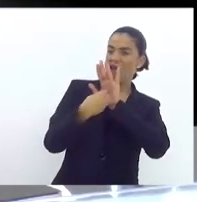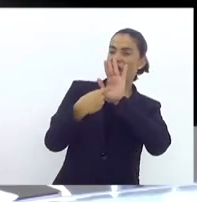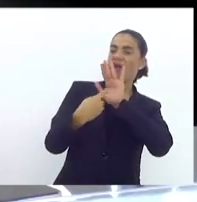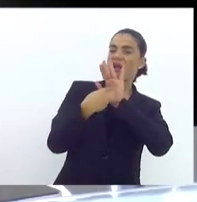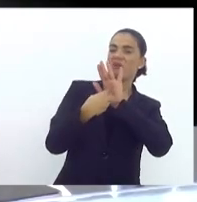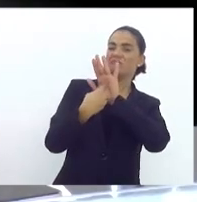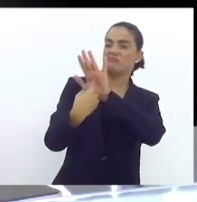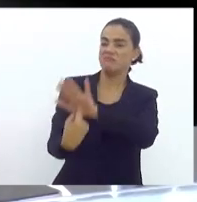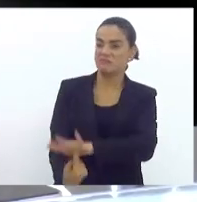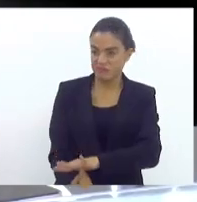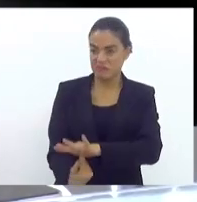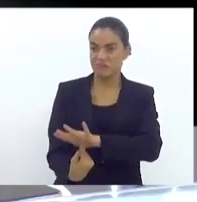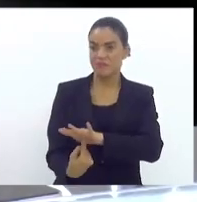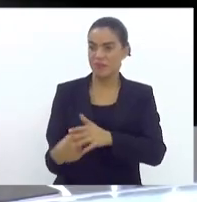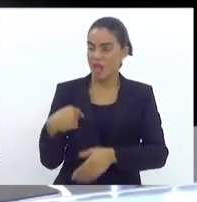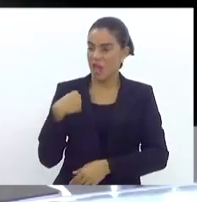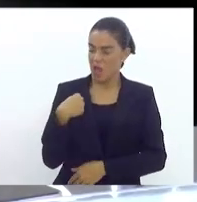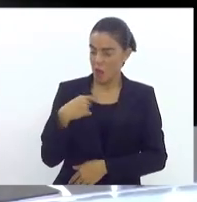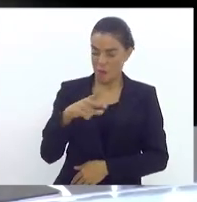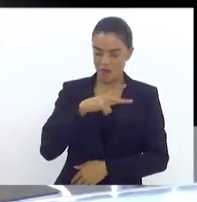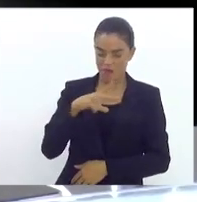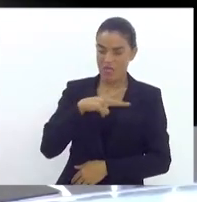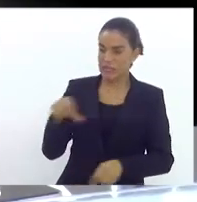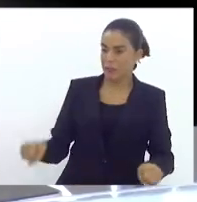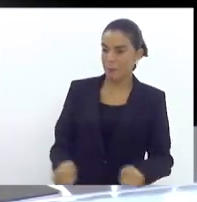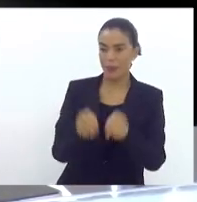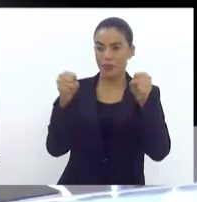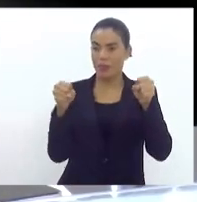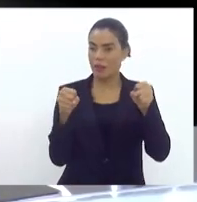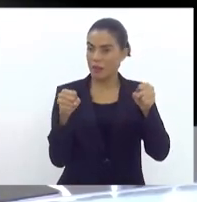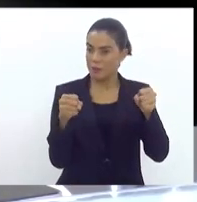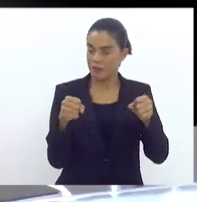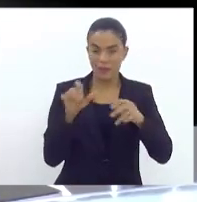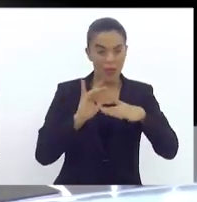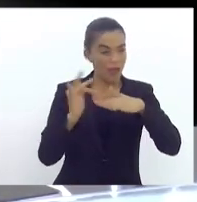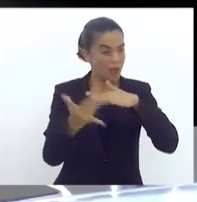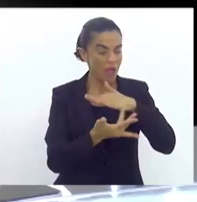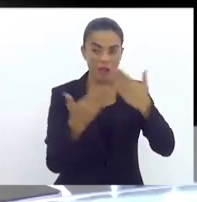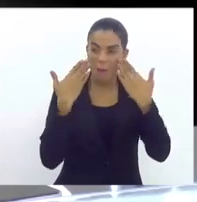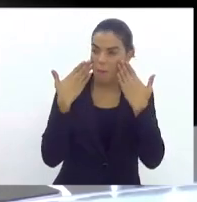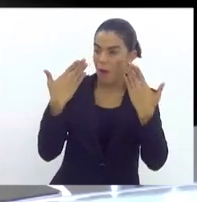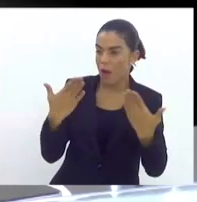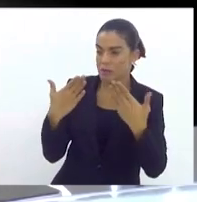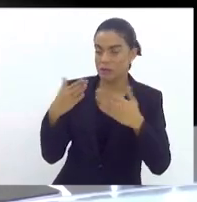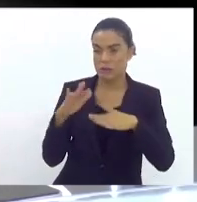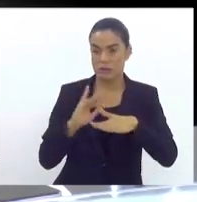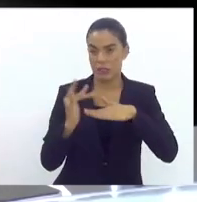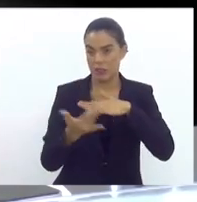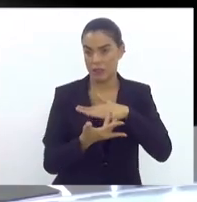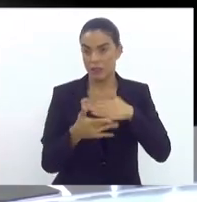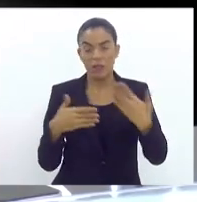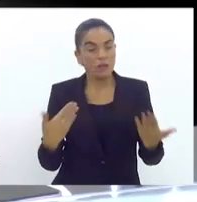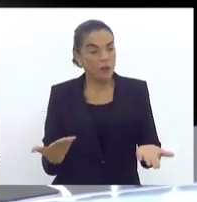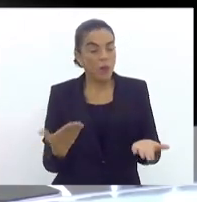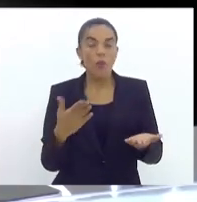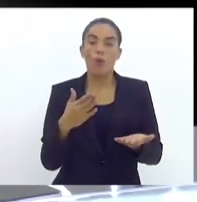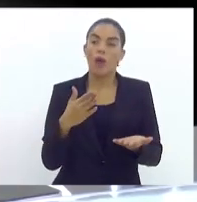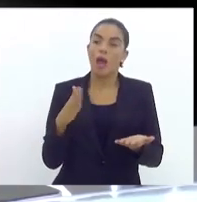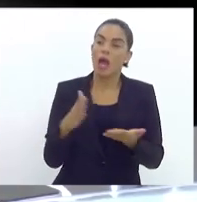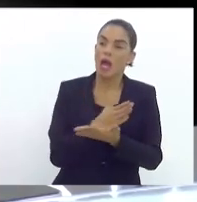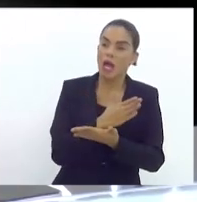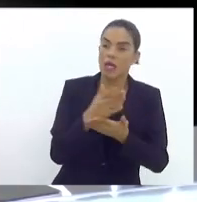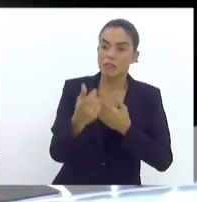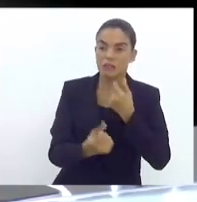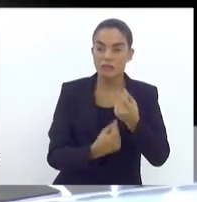pode ter a sua privacidade violada na rede exposta na rede então aquilo que muitas vezes